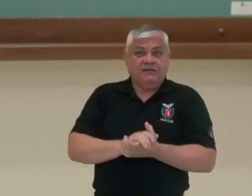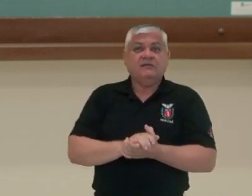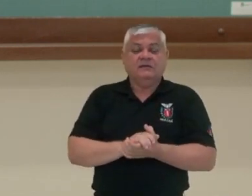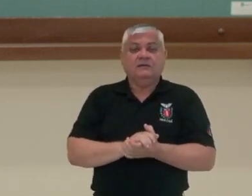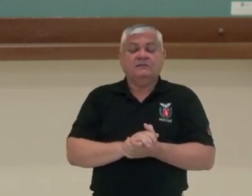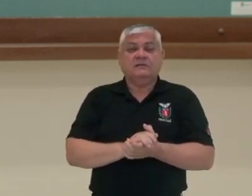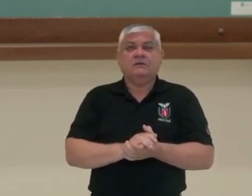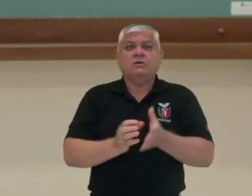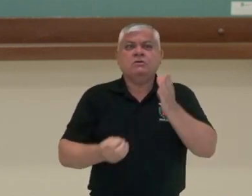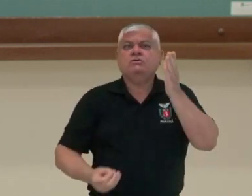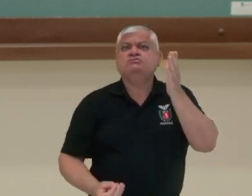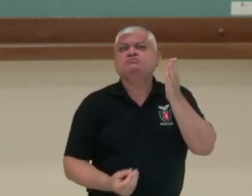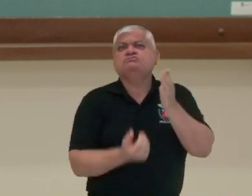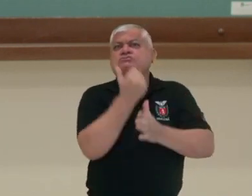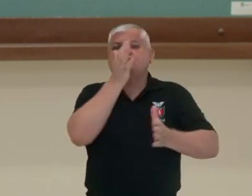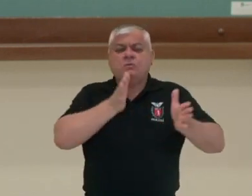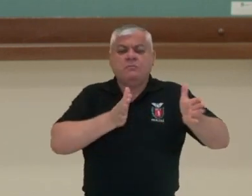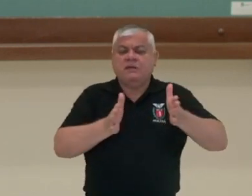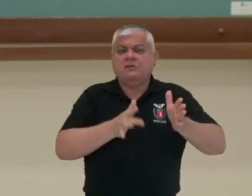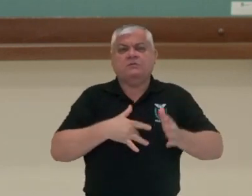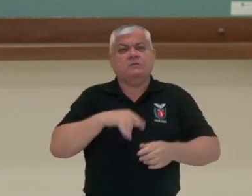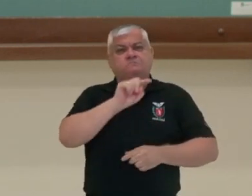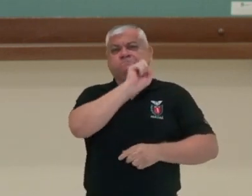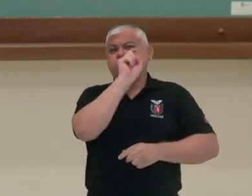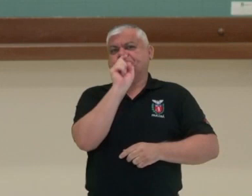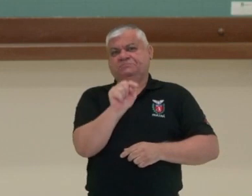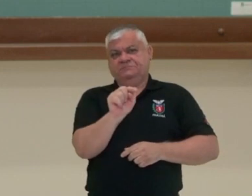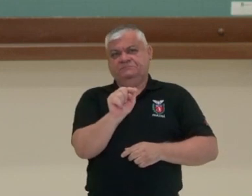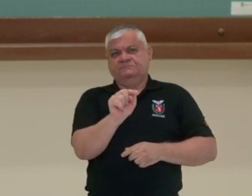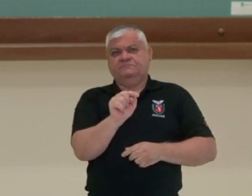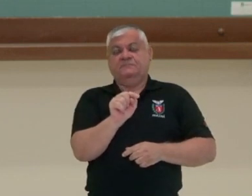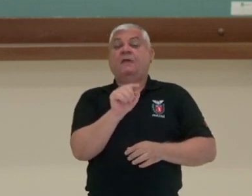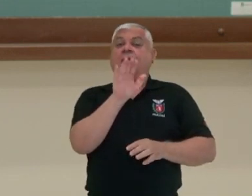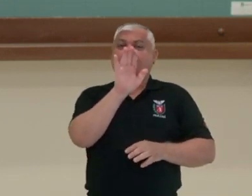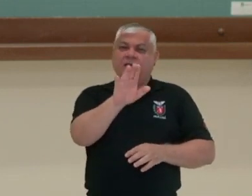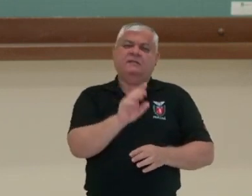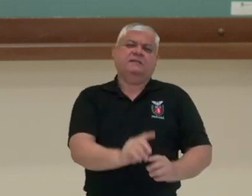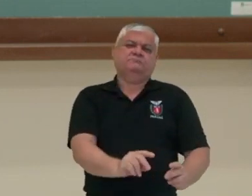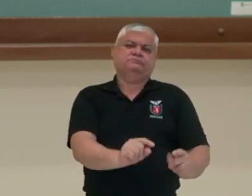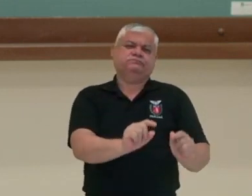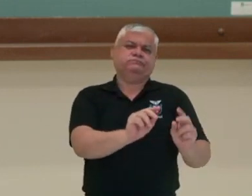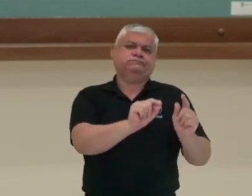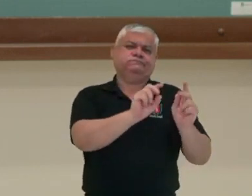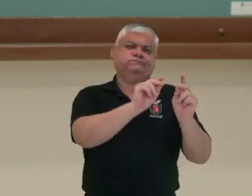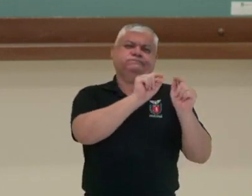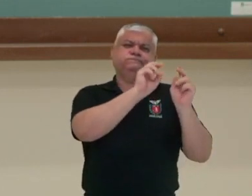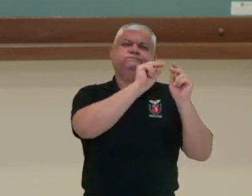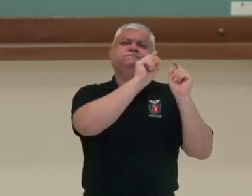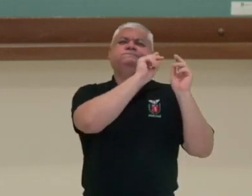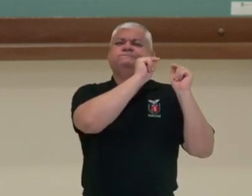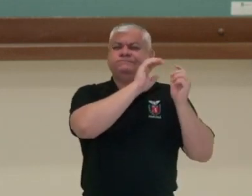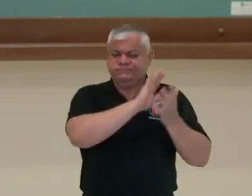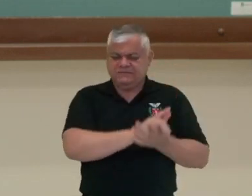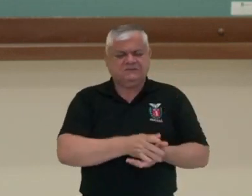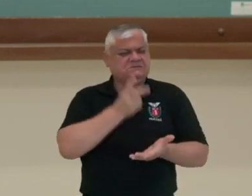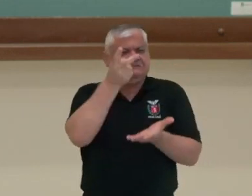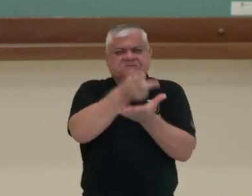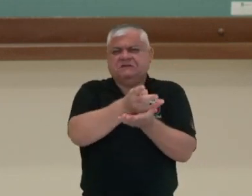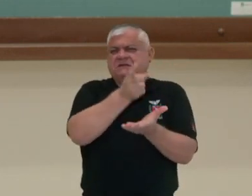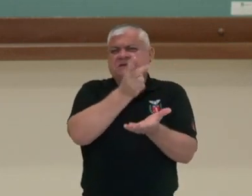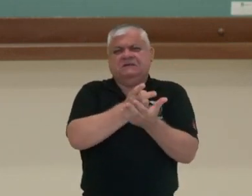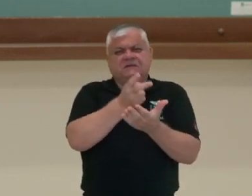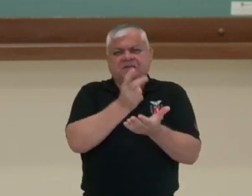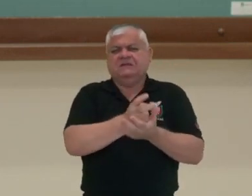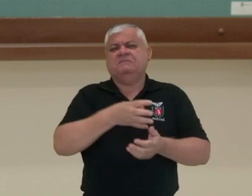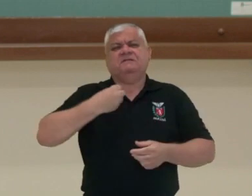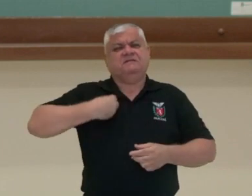luta começou, mas podemos dizer que ela é extremamente antiga e sempre esteve